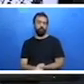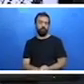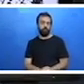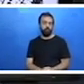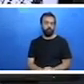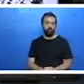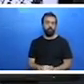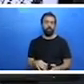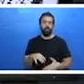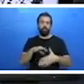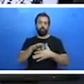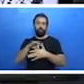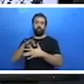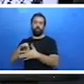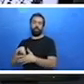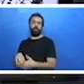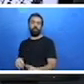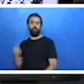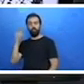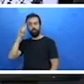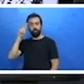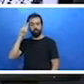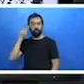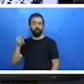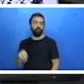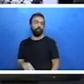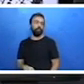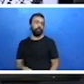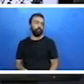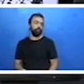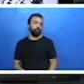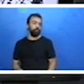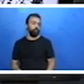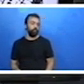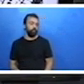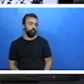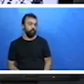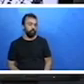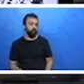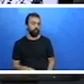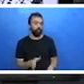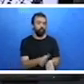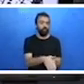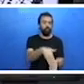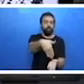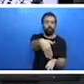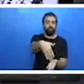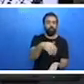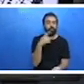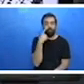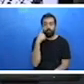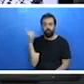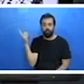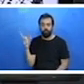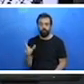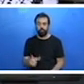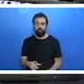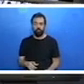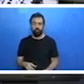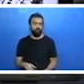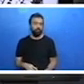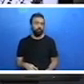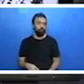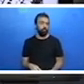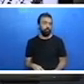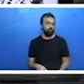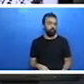uma autora, Maria do Rosário Lustosa da Cruz. E a xilogravura é de Jô Andrade. Olha que bacana,